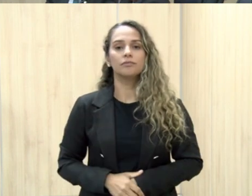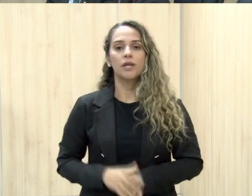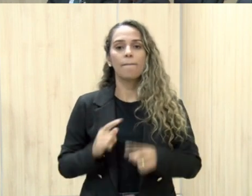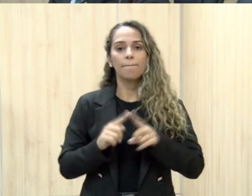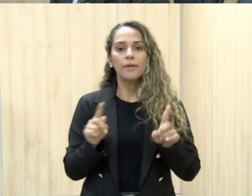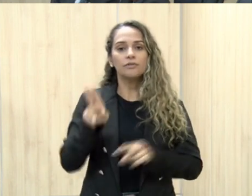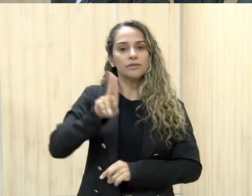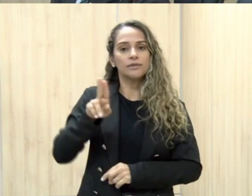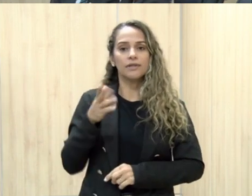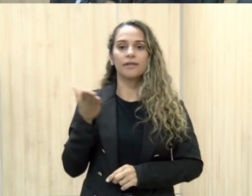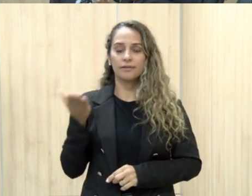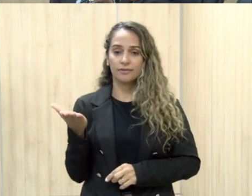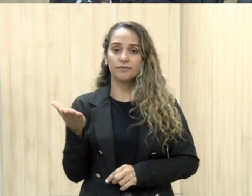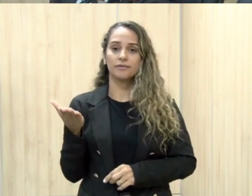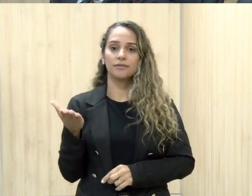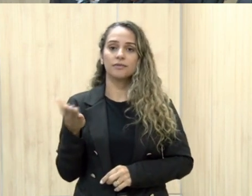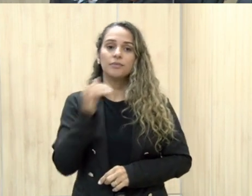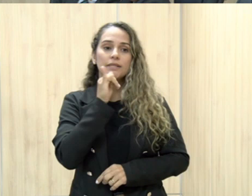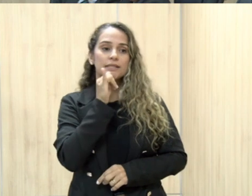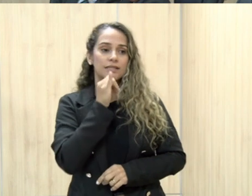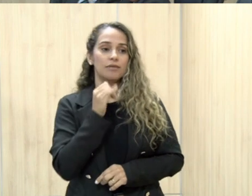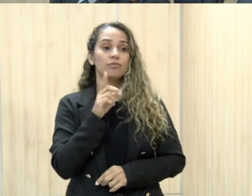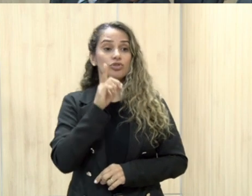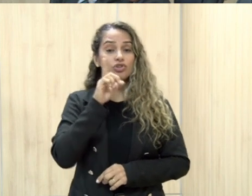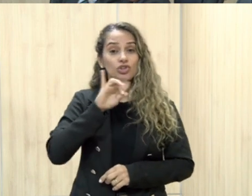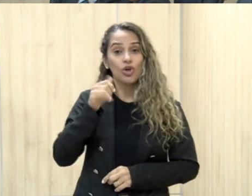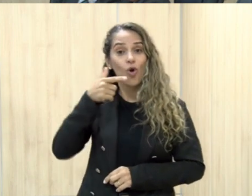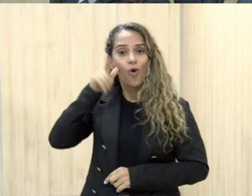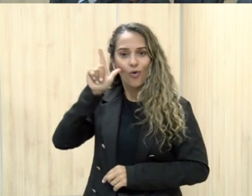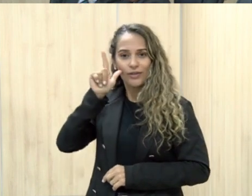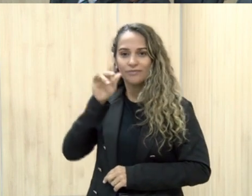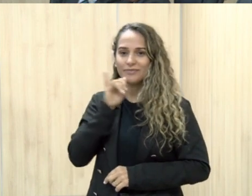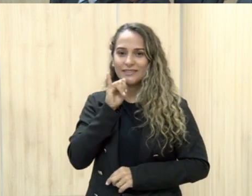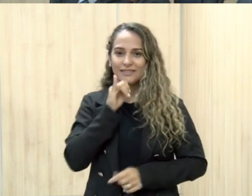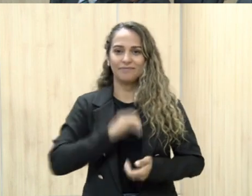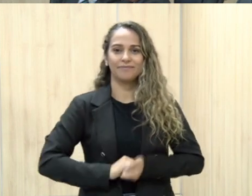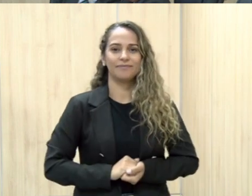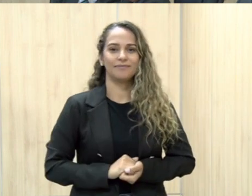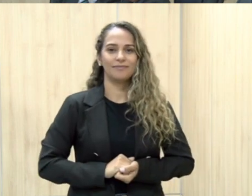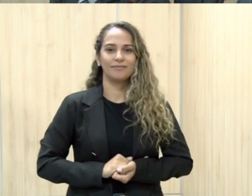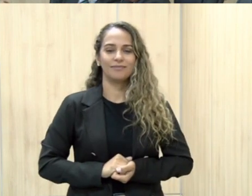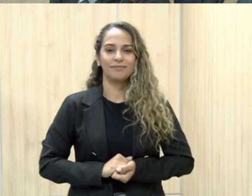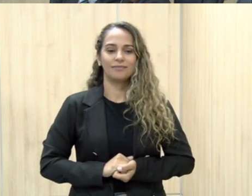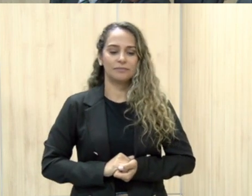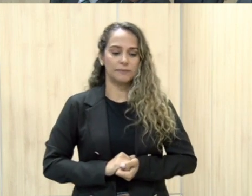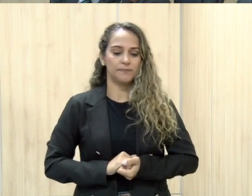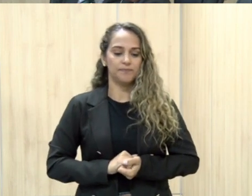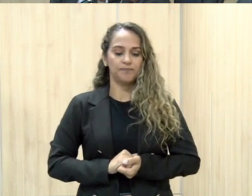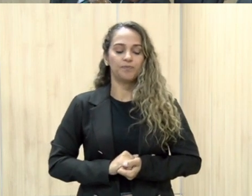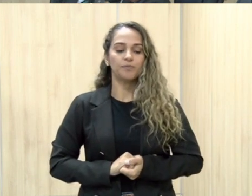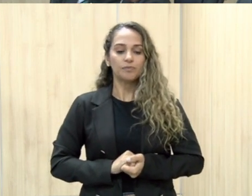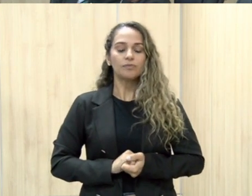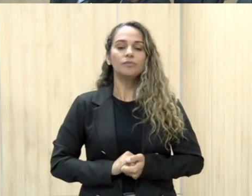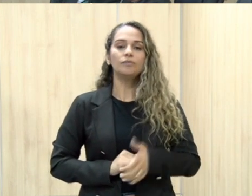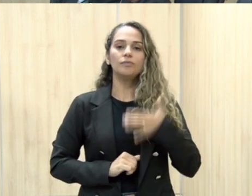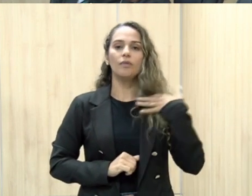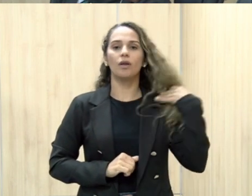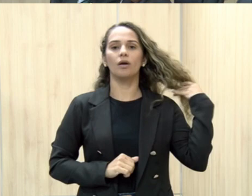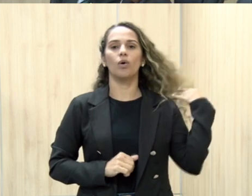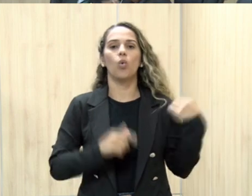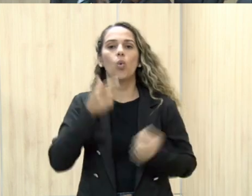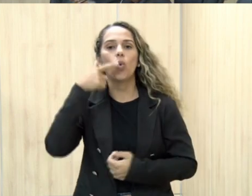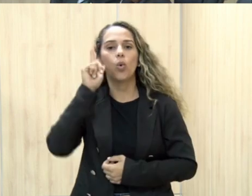usar vou usar aqui um exemplo do dia de ontem só para a gente trazer um paralelo